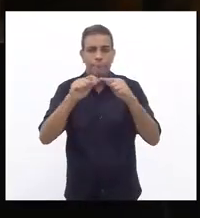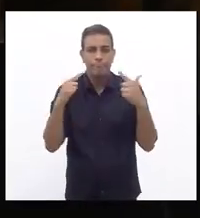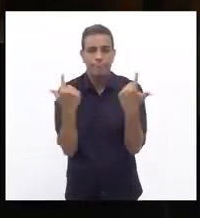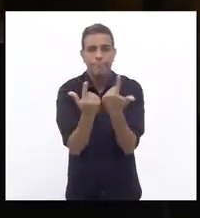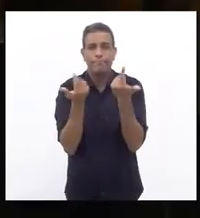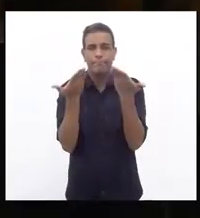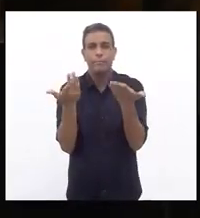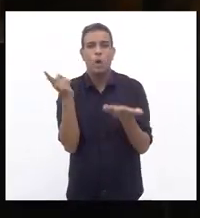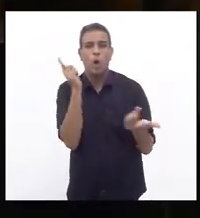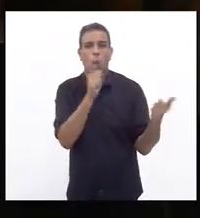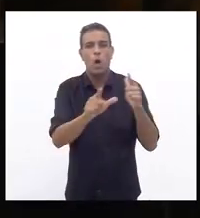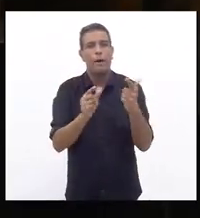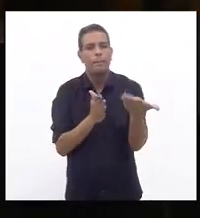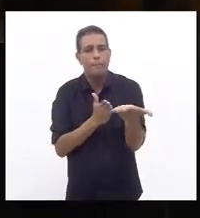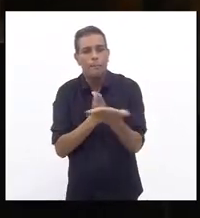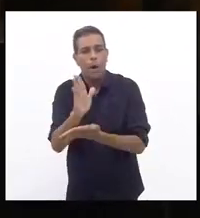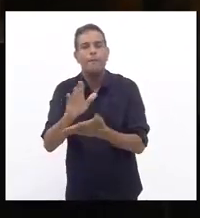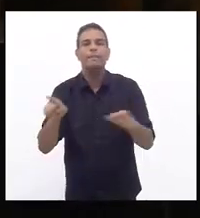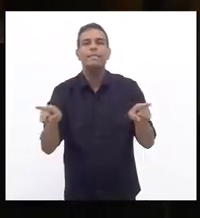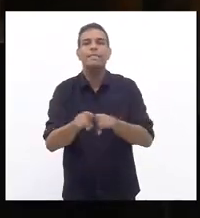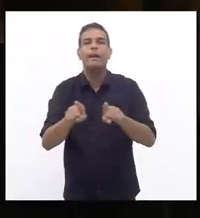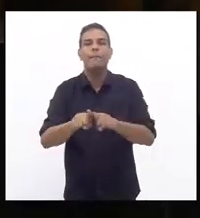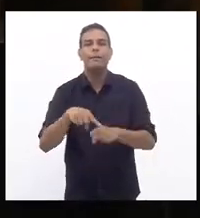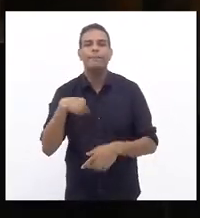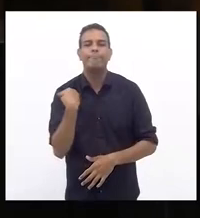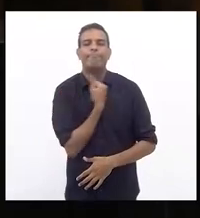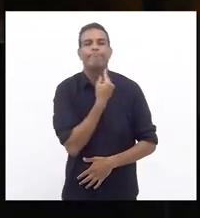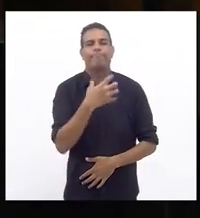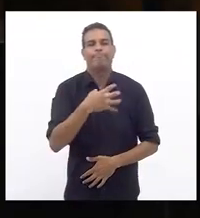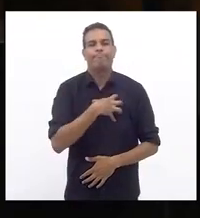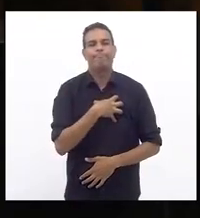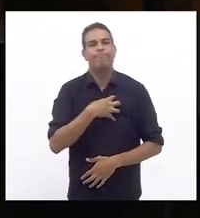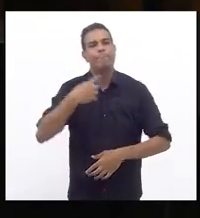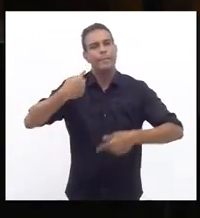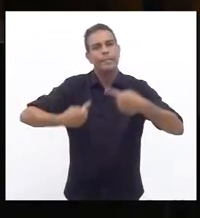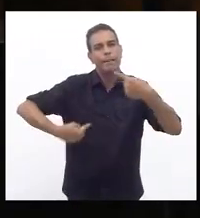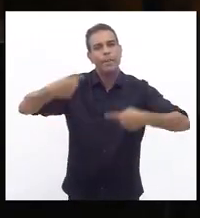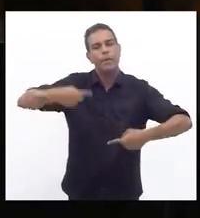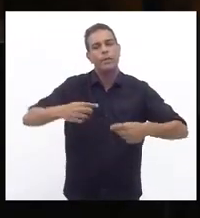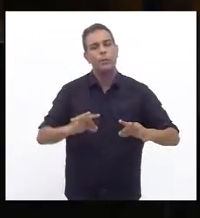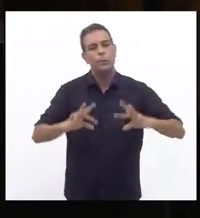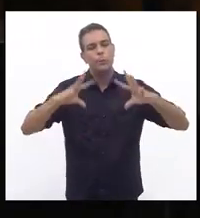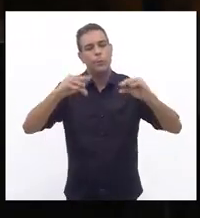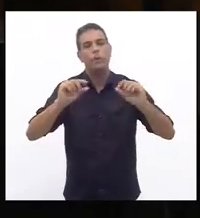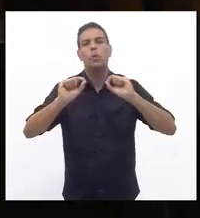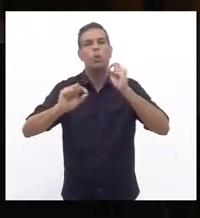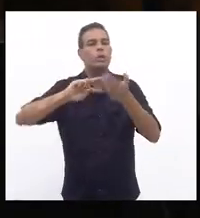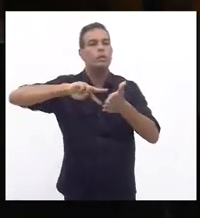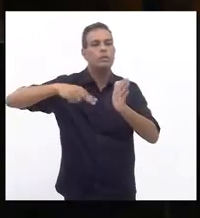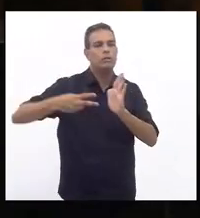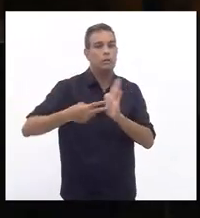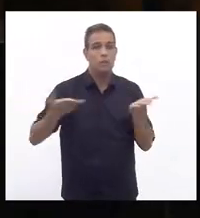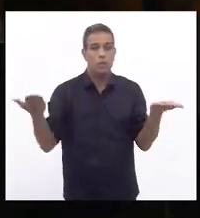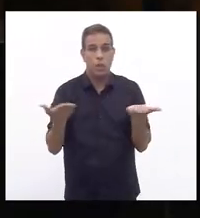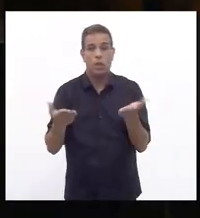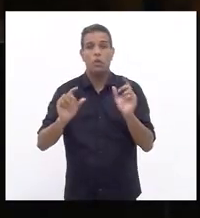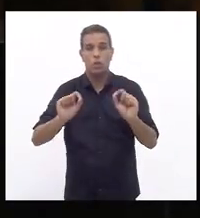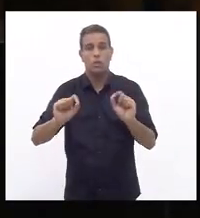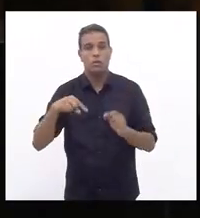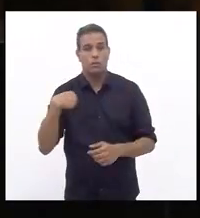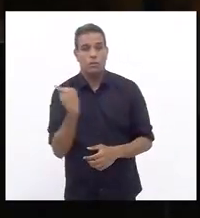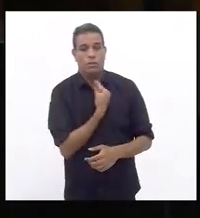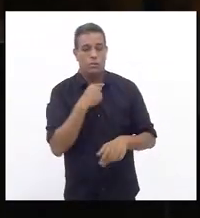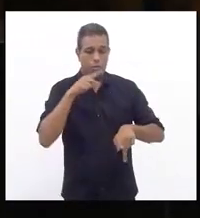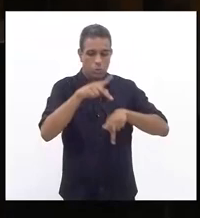precisa aprovar esse projeto, mas, acima de tudo, a gente fazer um debate concreto do que representa hoje para a